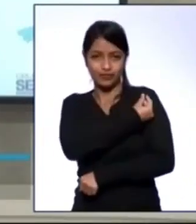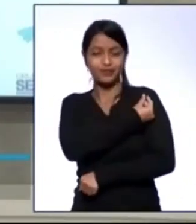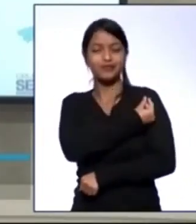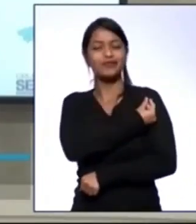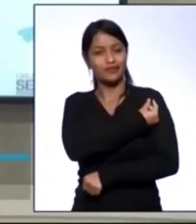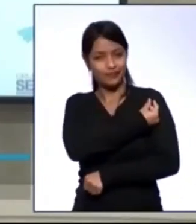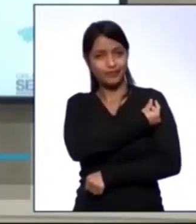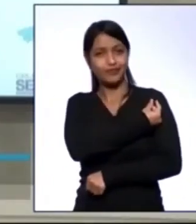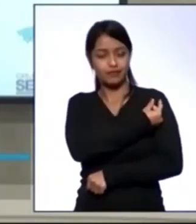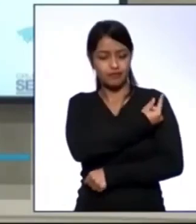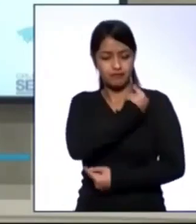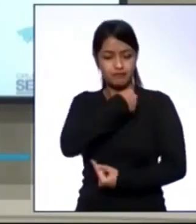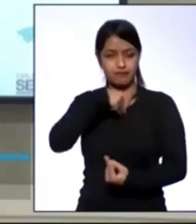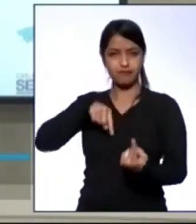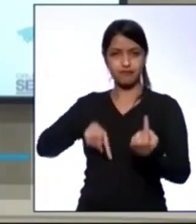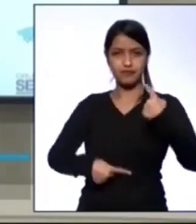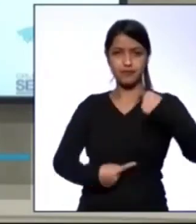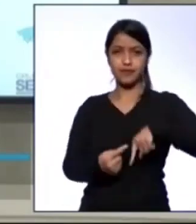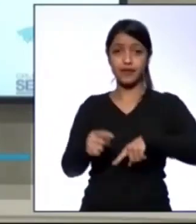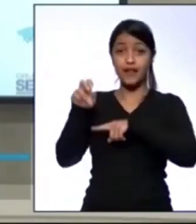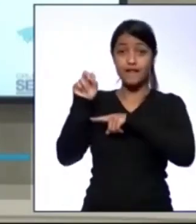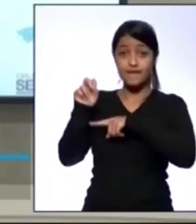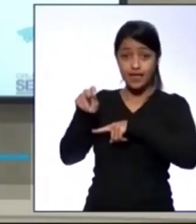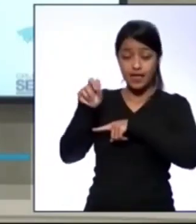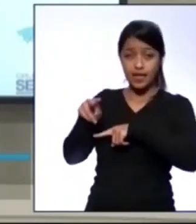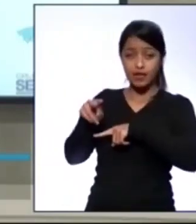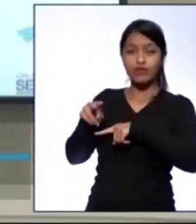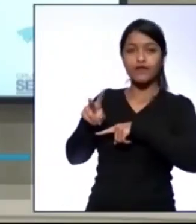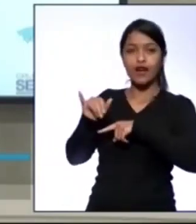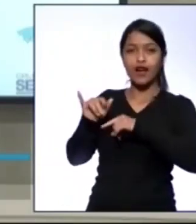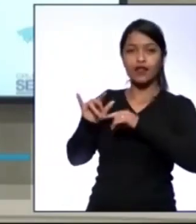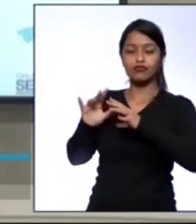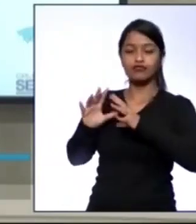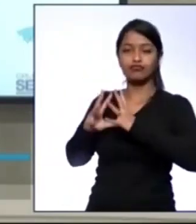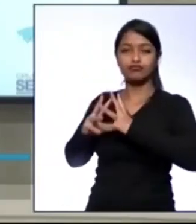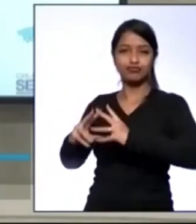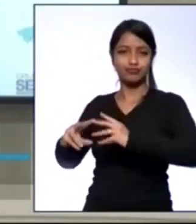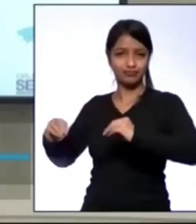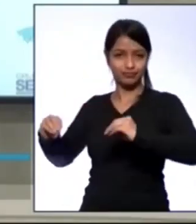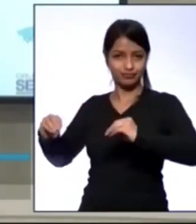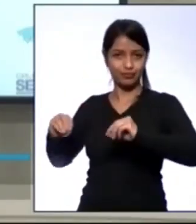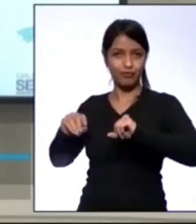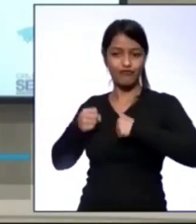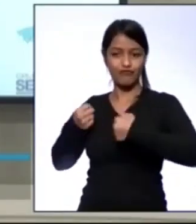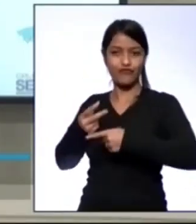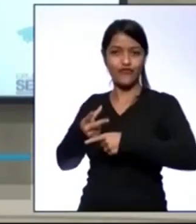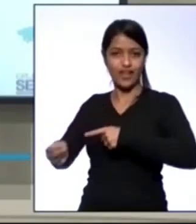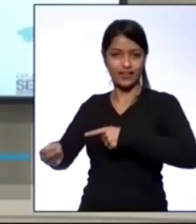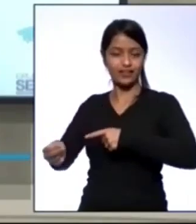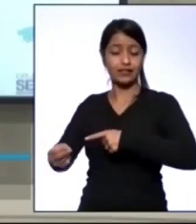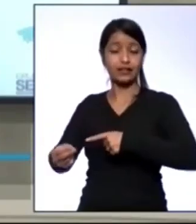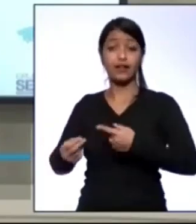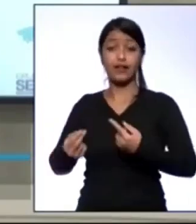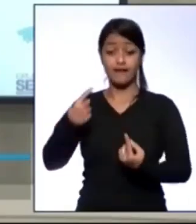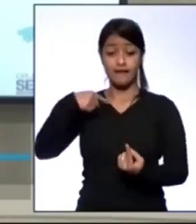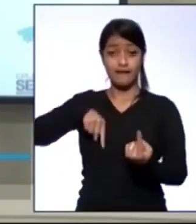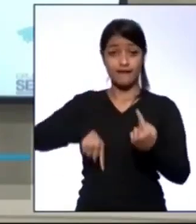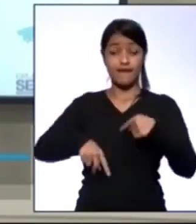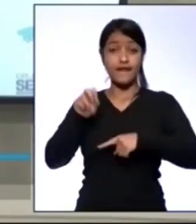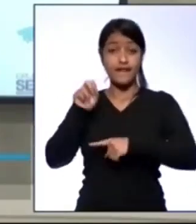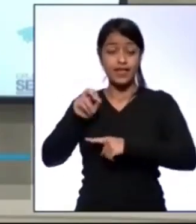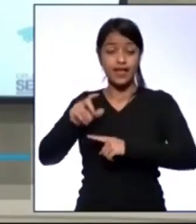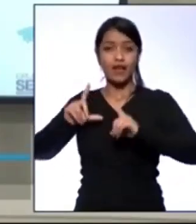anticorpos vão encontrar o veneno da cobra e neutralizá-los. E isso vai diminuir o efeito nocivo